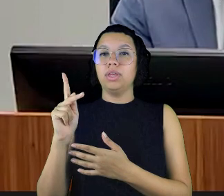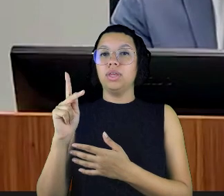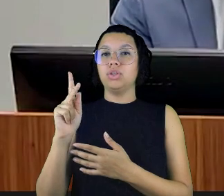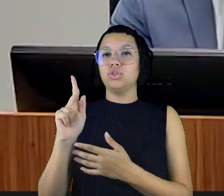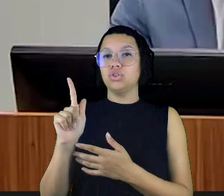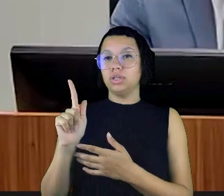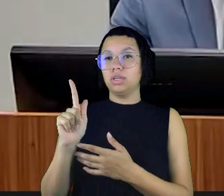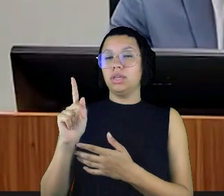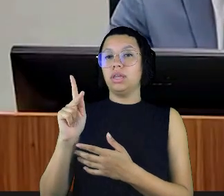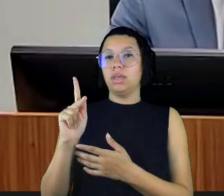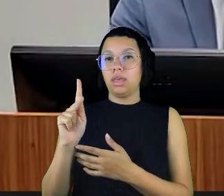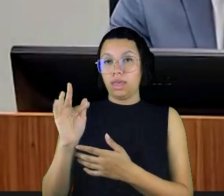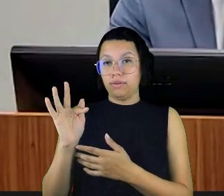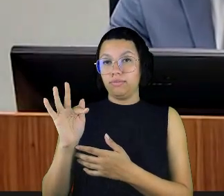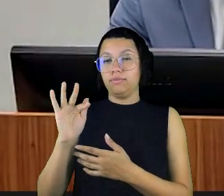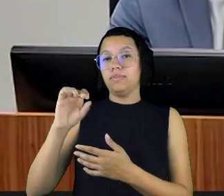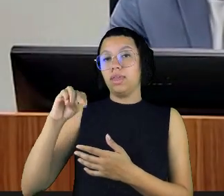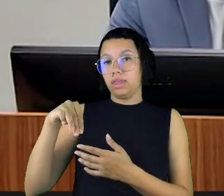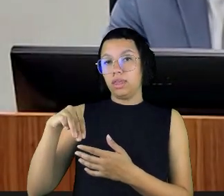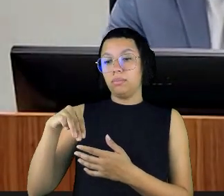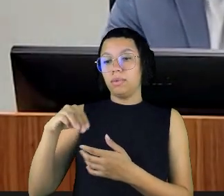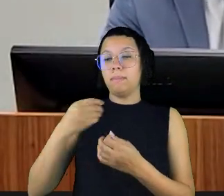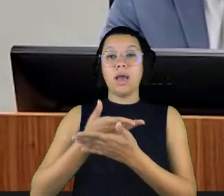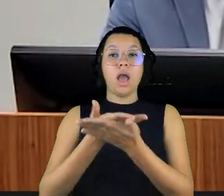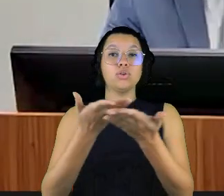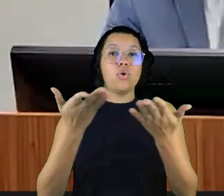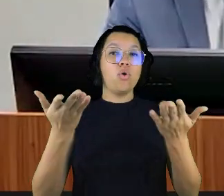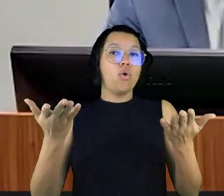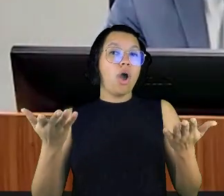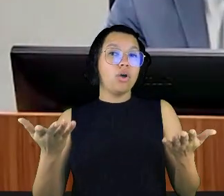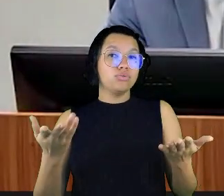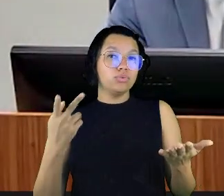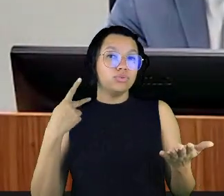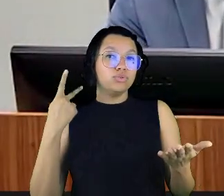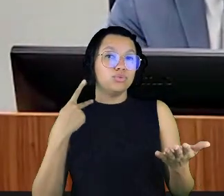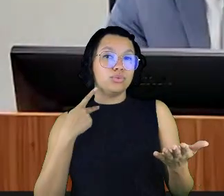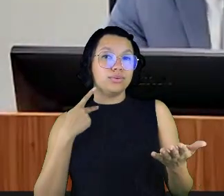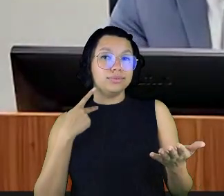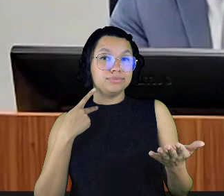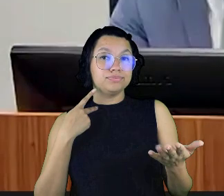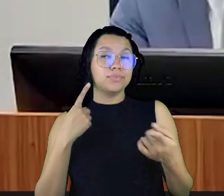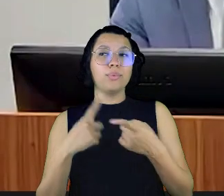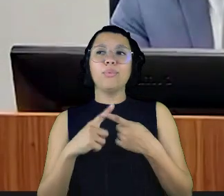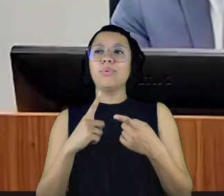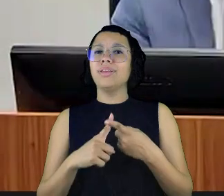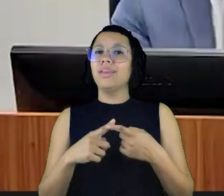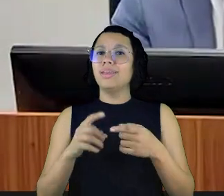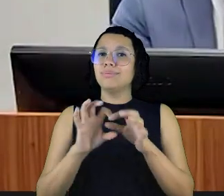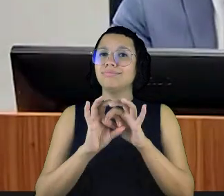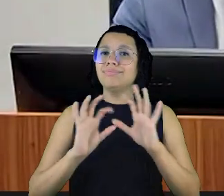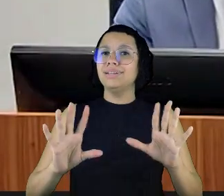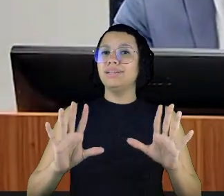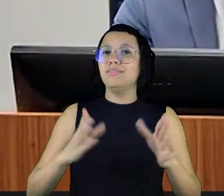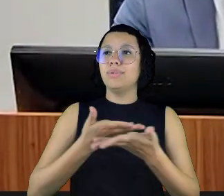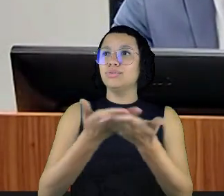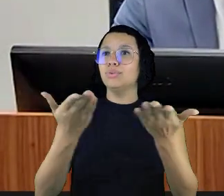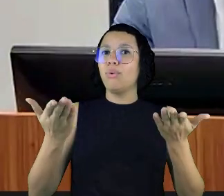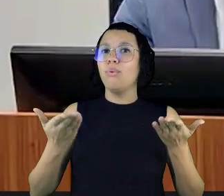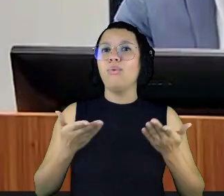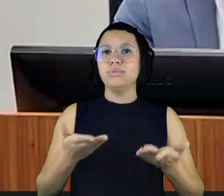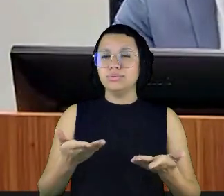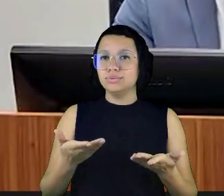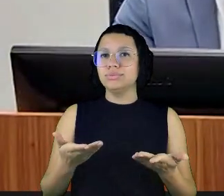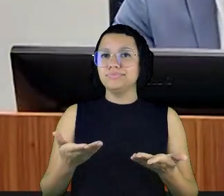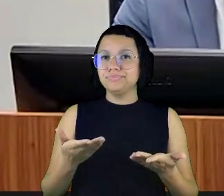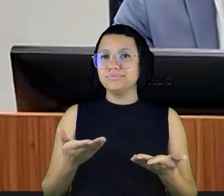demais procuradorias. Por que não coloca à disposição das demais procuradorias, inclusive para os conselhos profissionais,